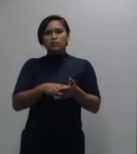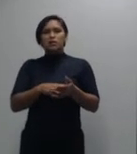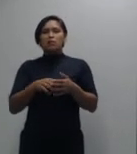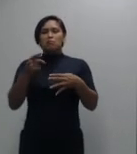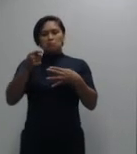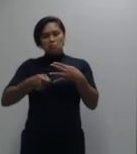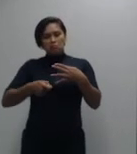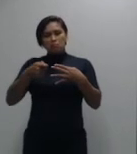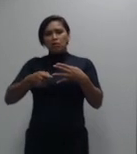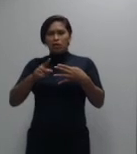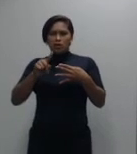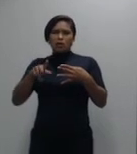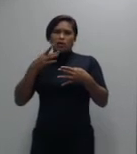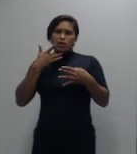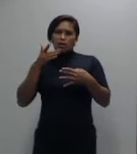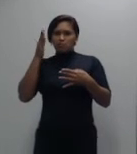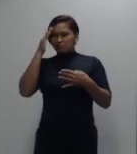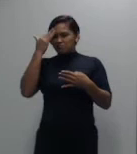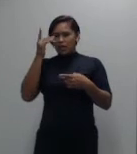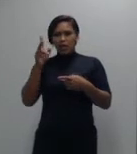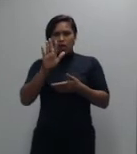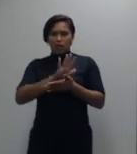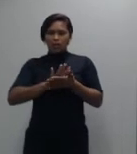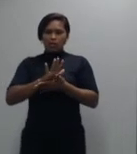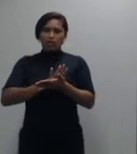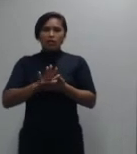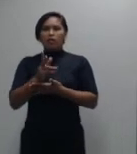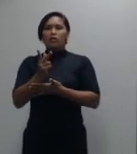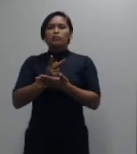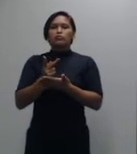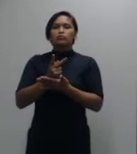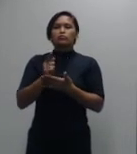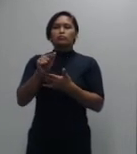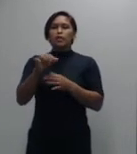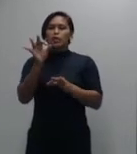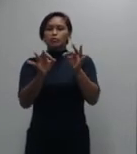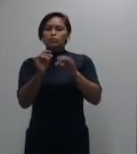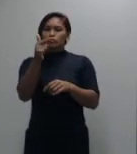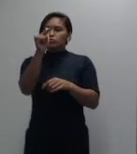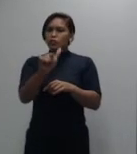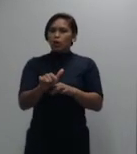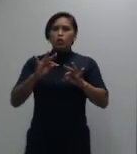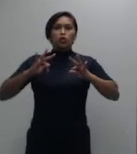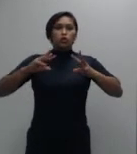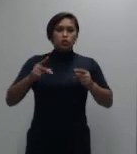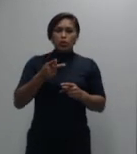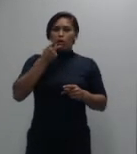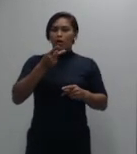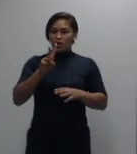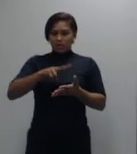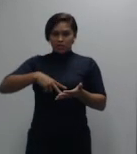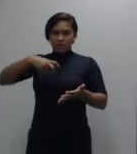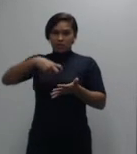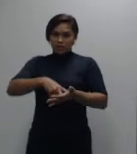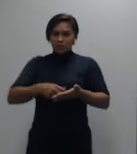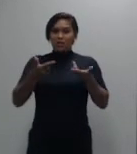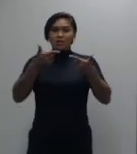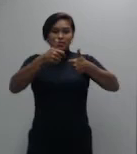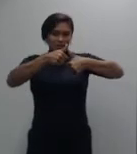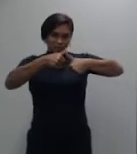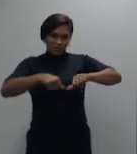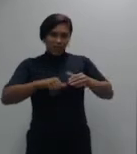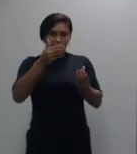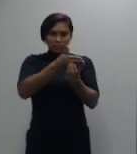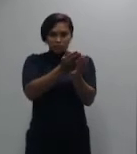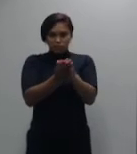senhores ministros nós não estamos buscando morrer julgamento do caso tudo que vai ser dito sobre essas tendências E ai